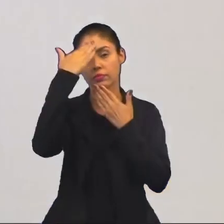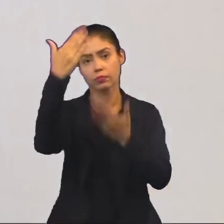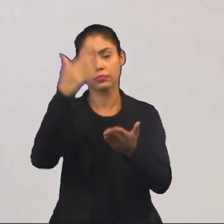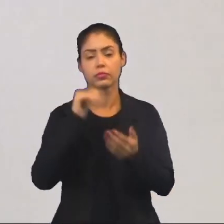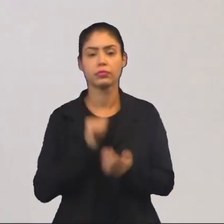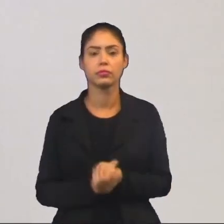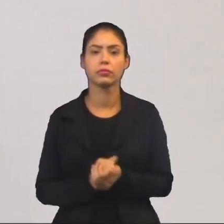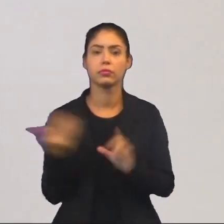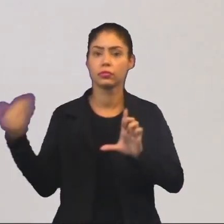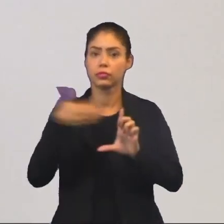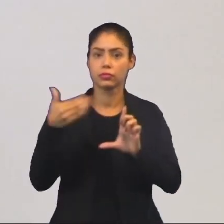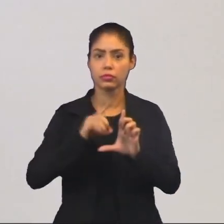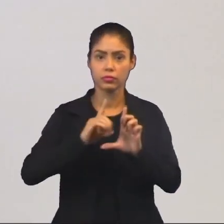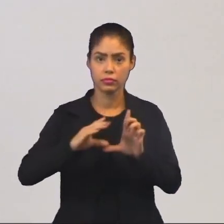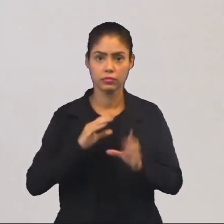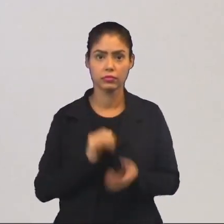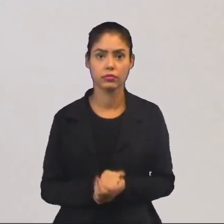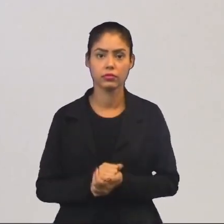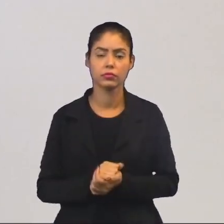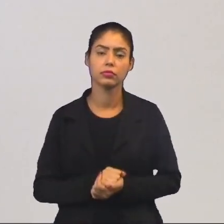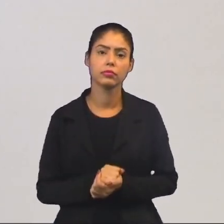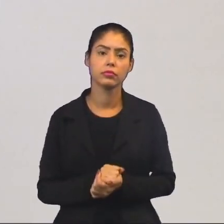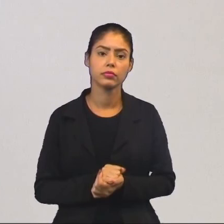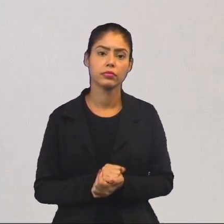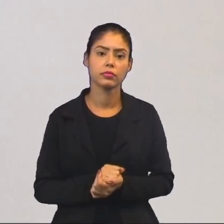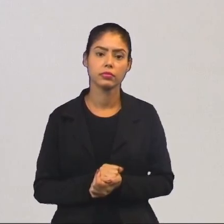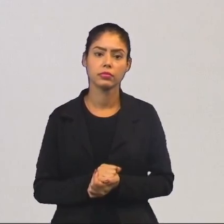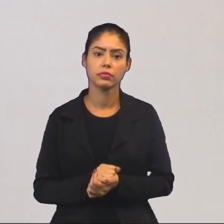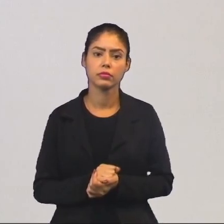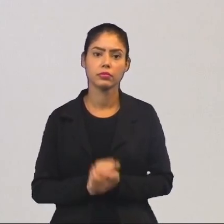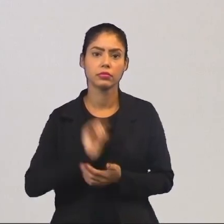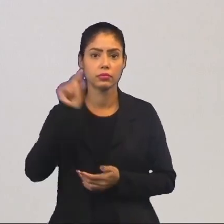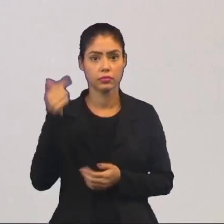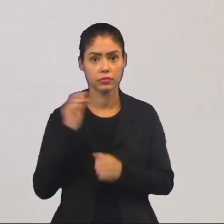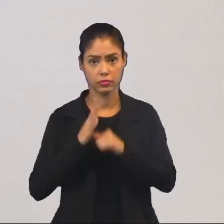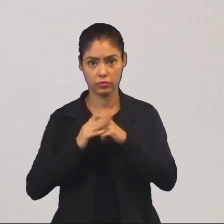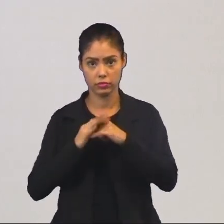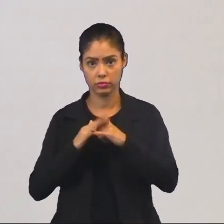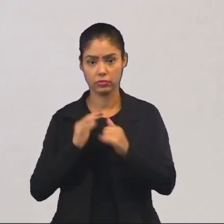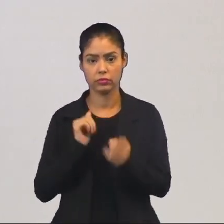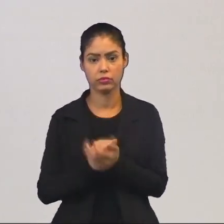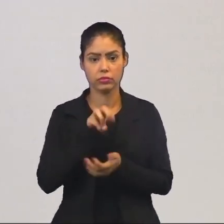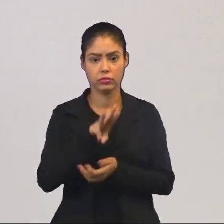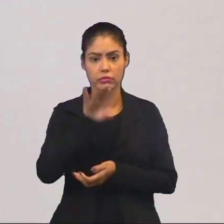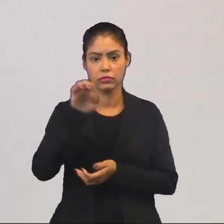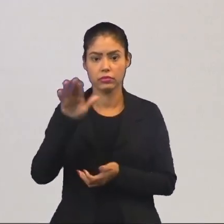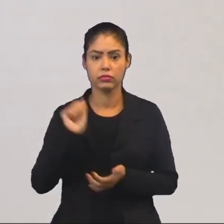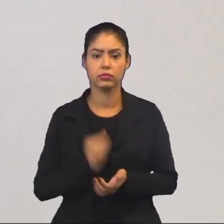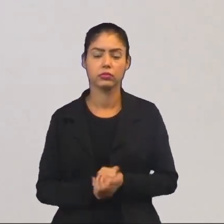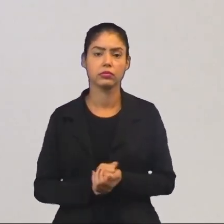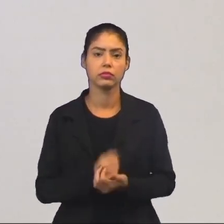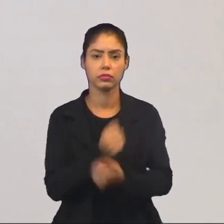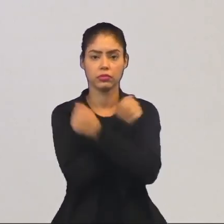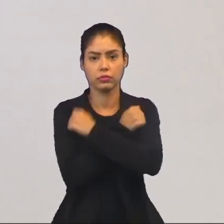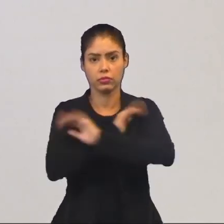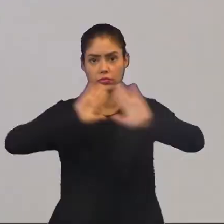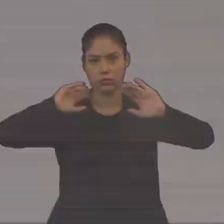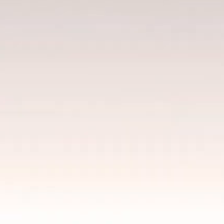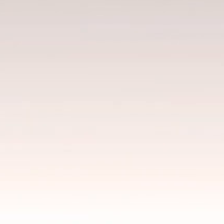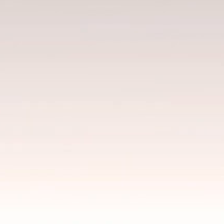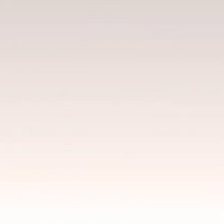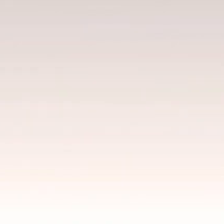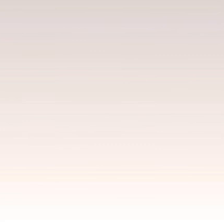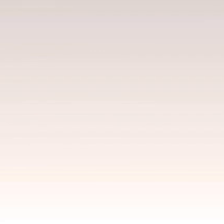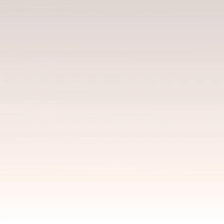obrigado, acesse a plataforma Eduque, tá? E vá também lá no YouTube, webaulas.ead.c. Um grande abraço e um tchau.